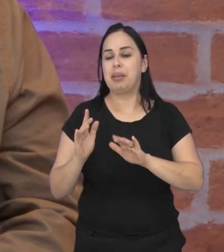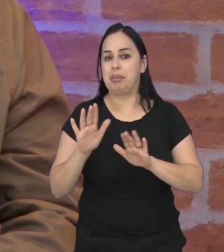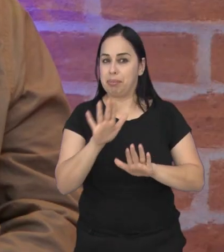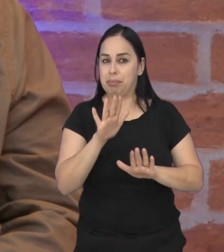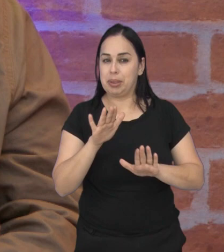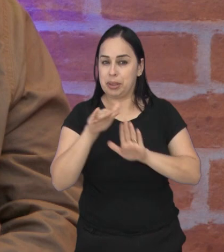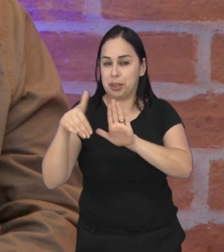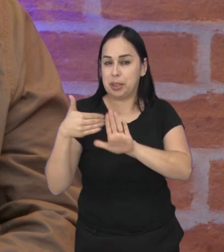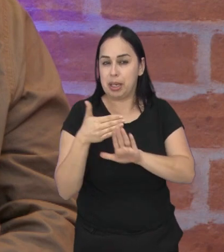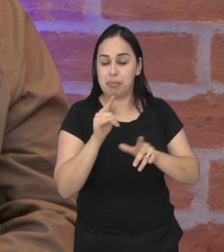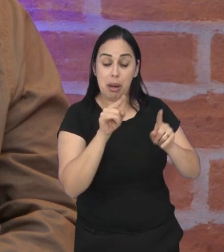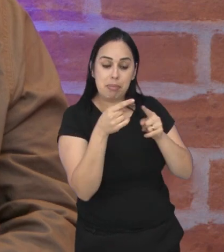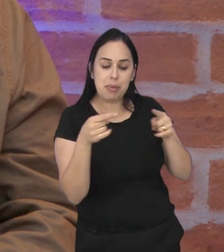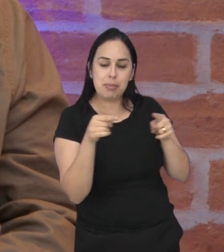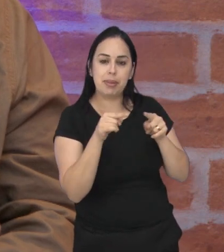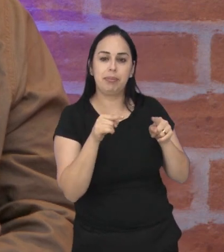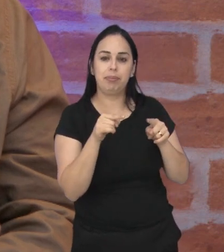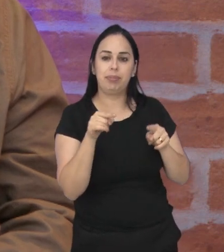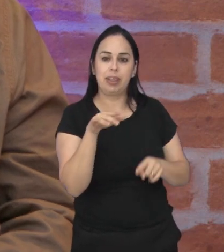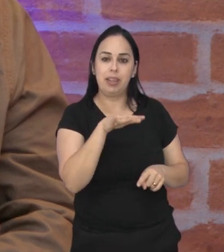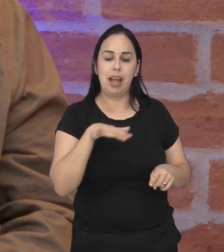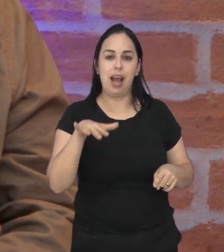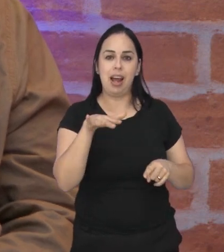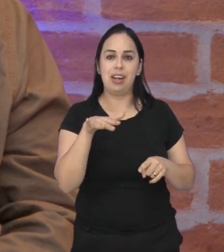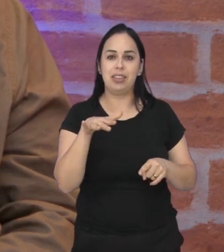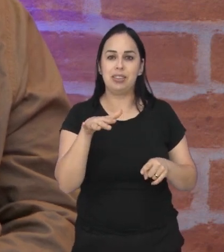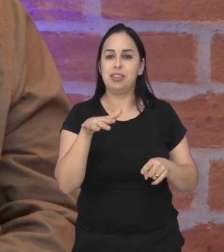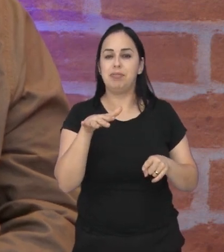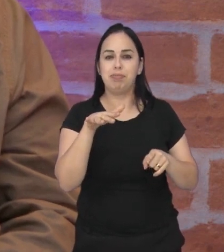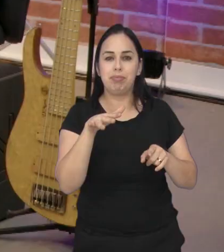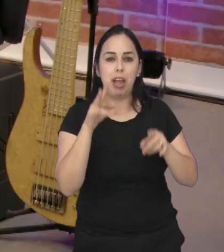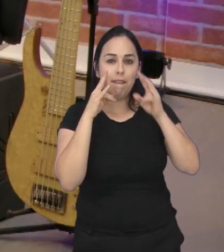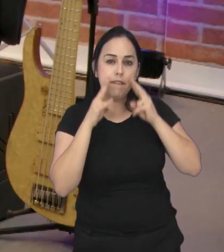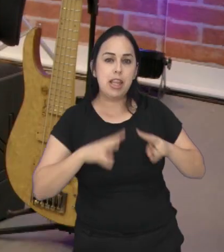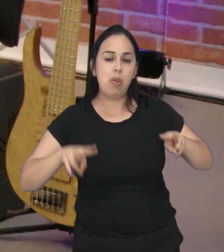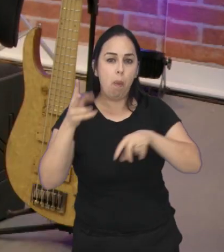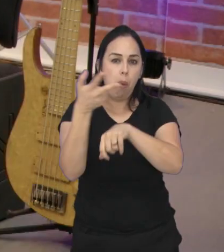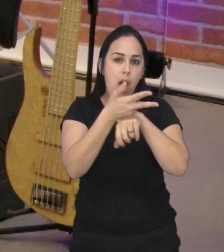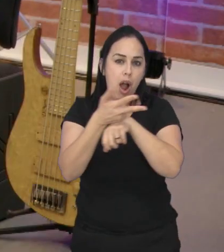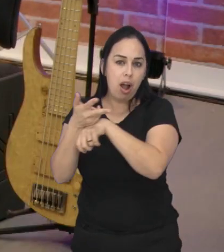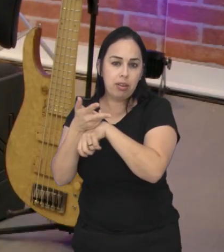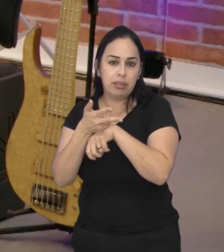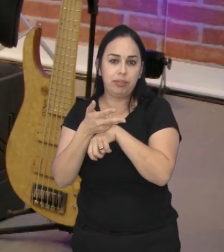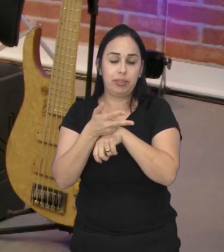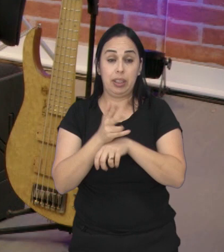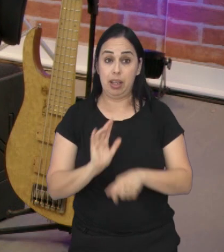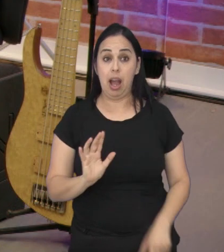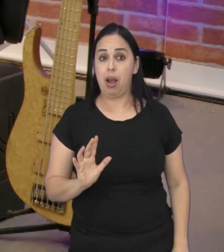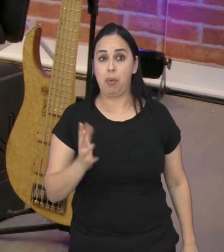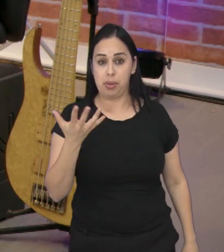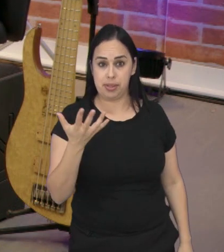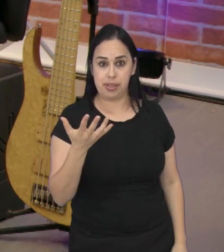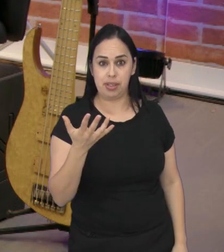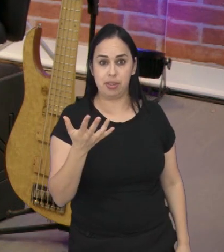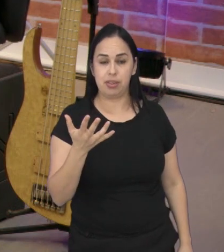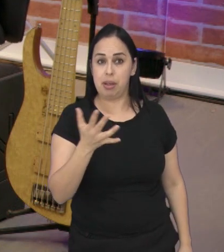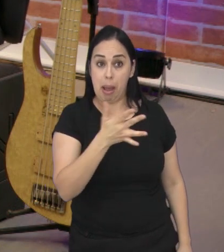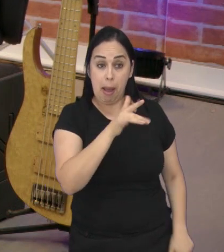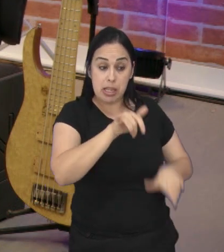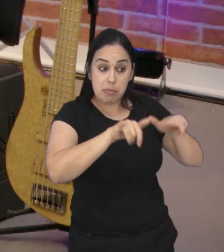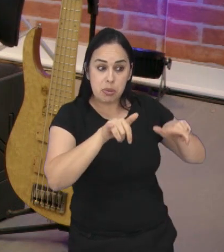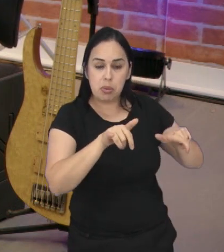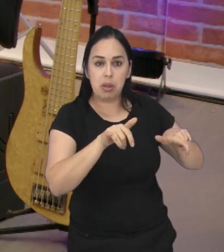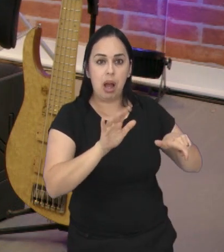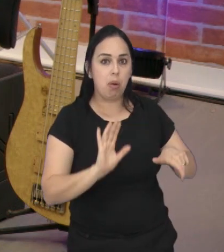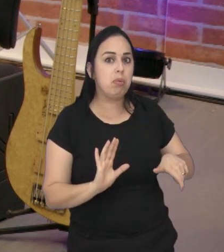para os músicos, né, mano? Para a área do audiovisual, um músico, assim. Teve caso até de suicídio, mano,